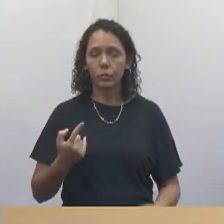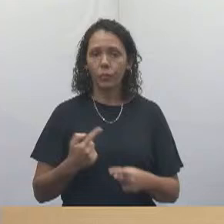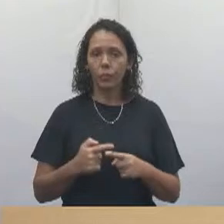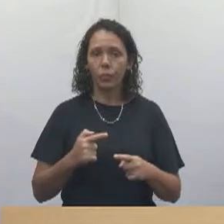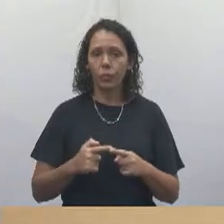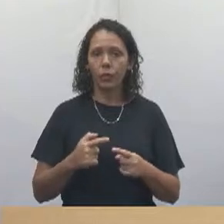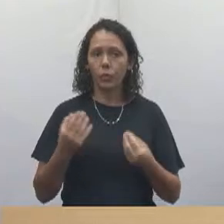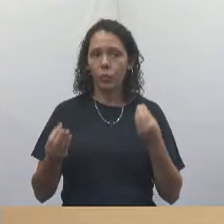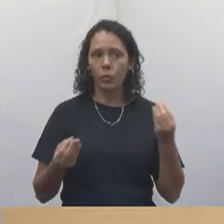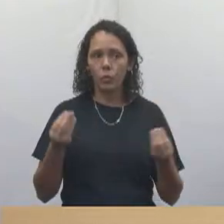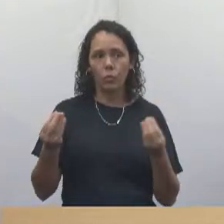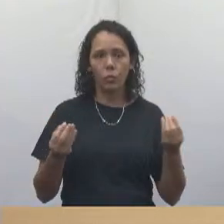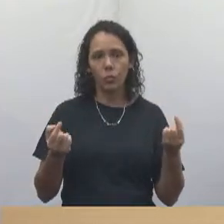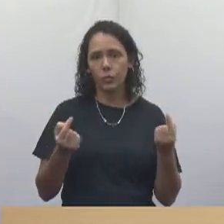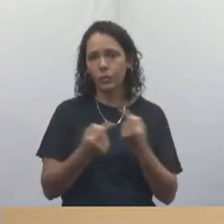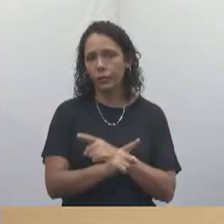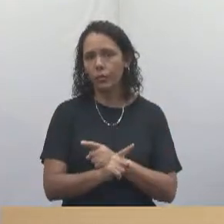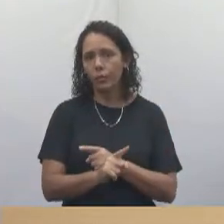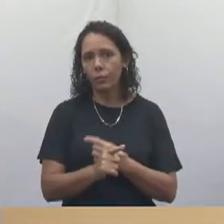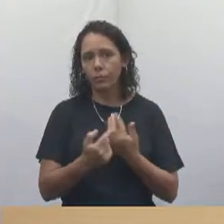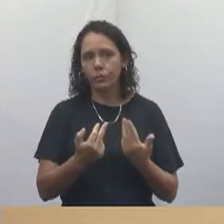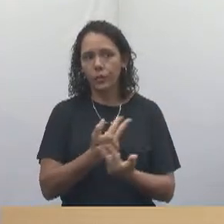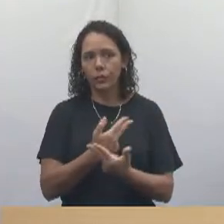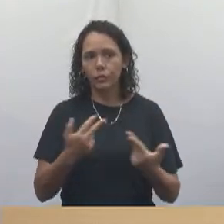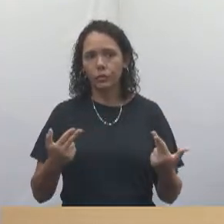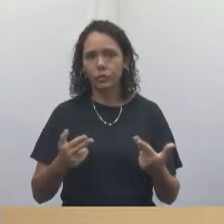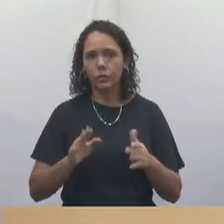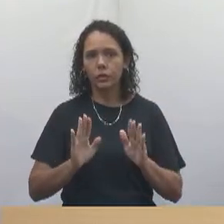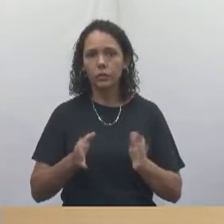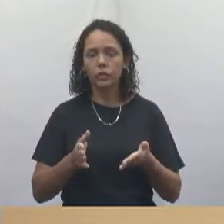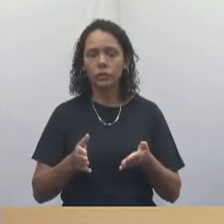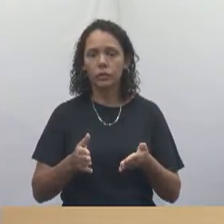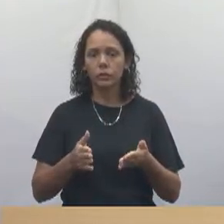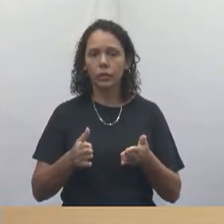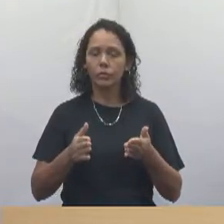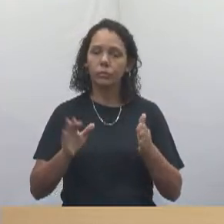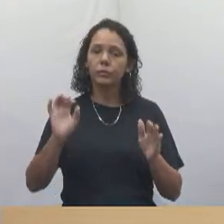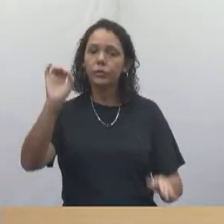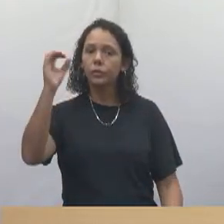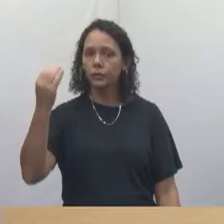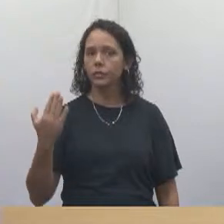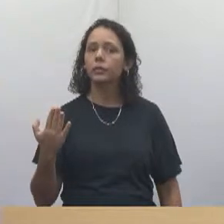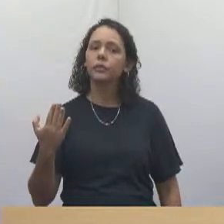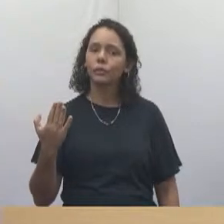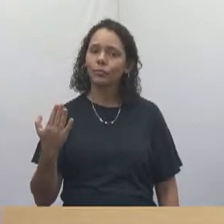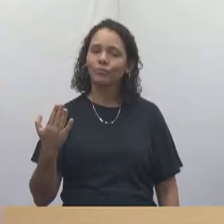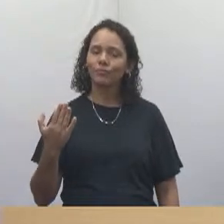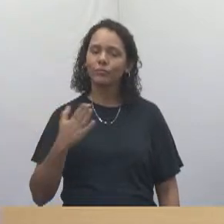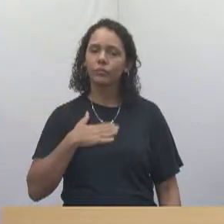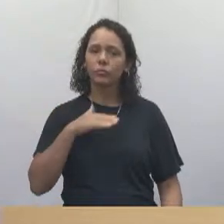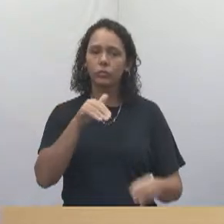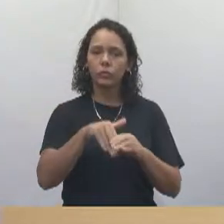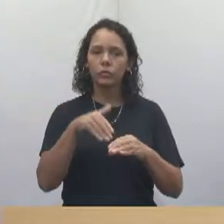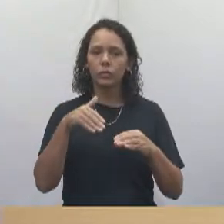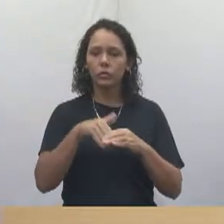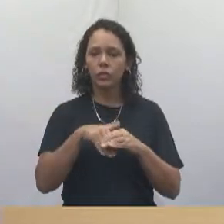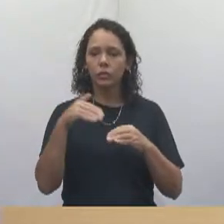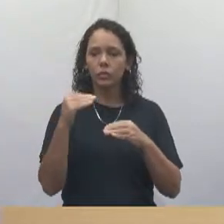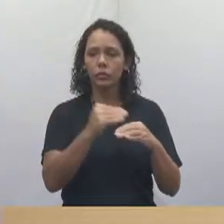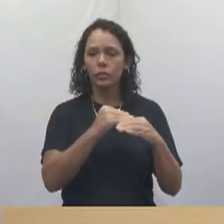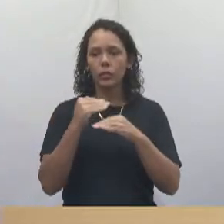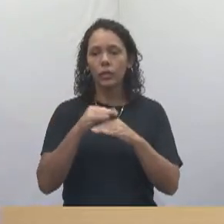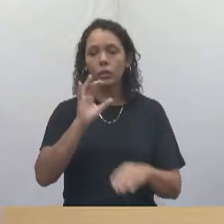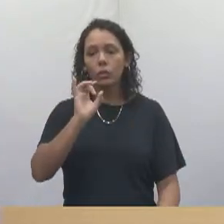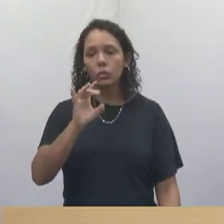algumas coisas que foram seguidas e foram atendidas. Então, já deixo o meu voto favorável e